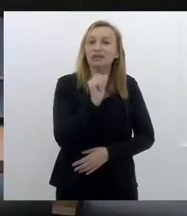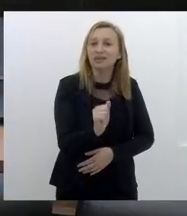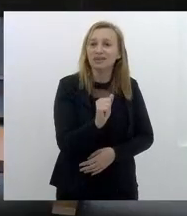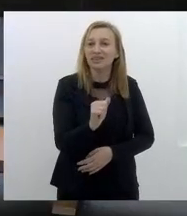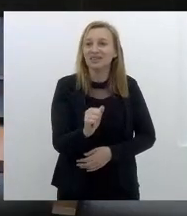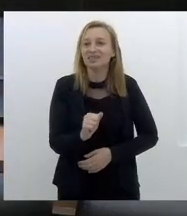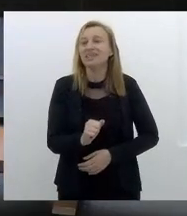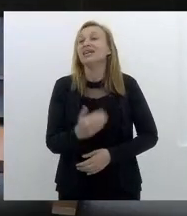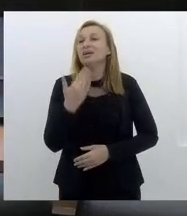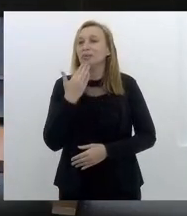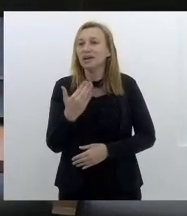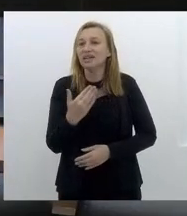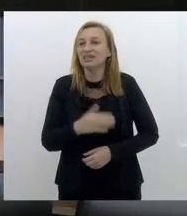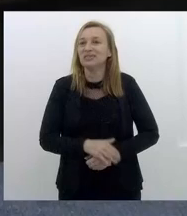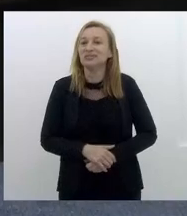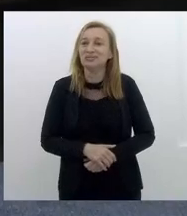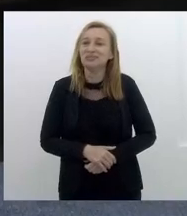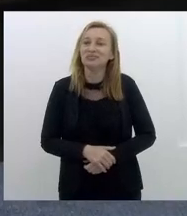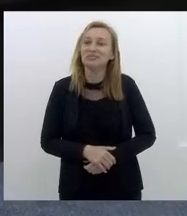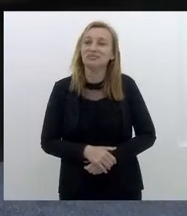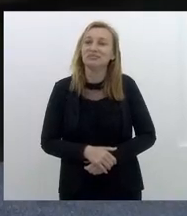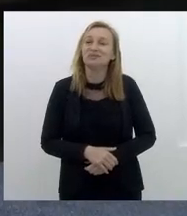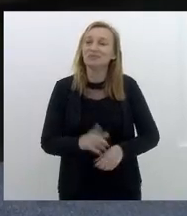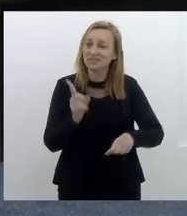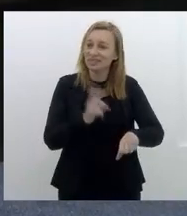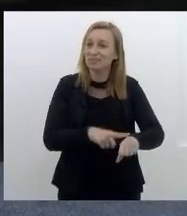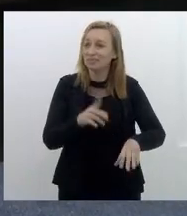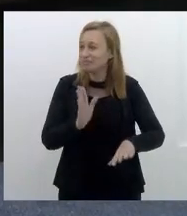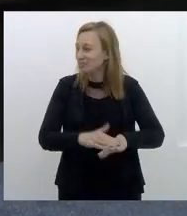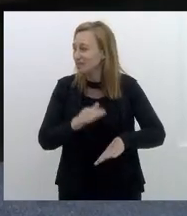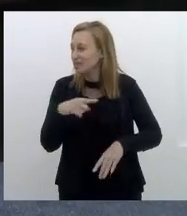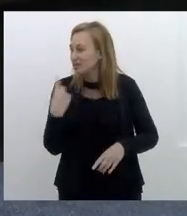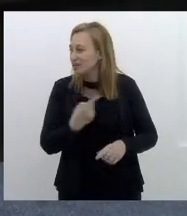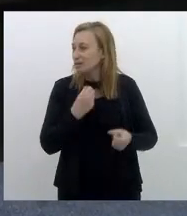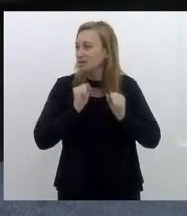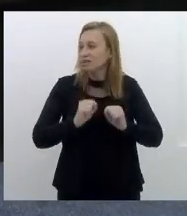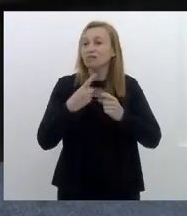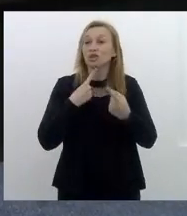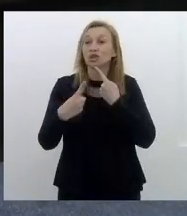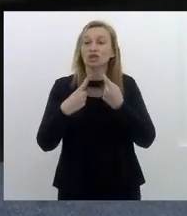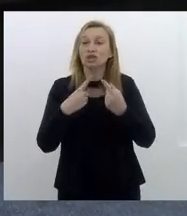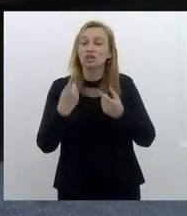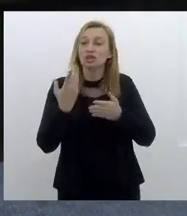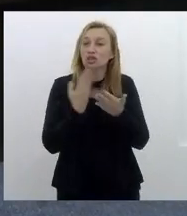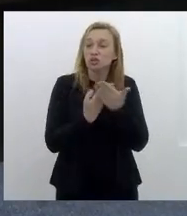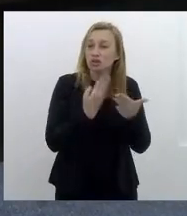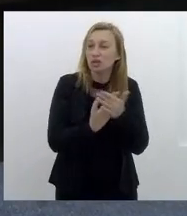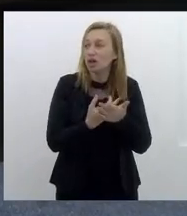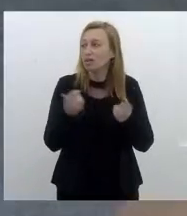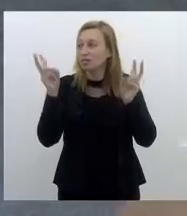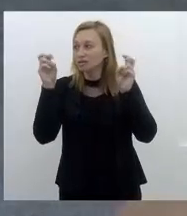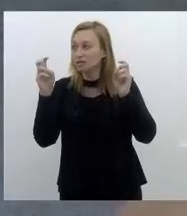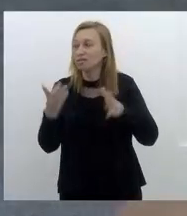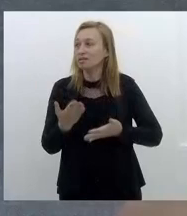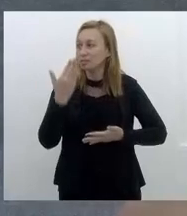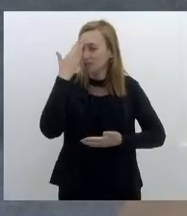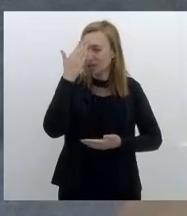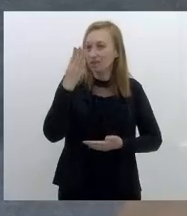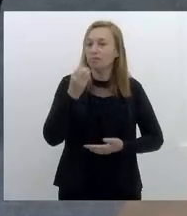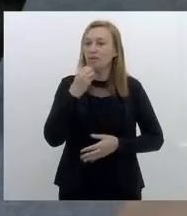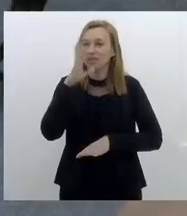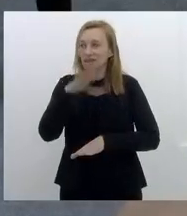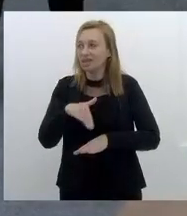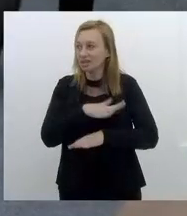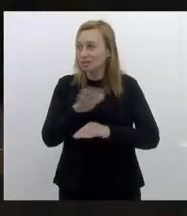obrigado tá eu sugiro que seja dado mais tempo para que nós possamos estudar o que nos diz respeito Obrigado uma boa tarde a todos